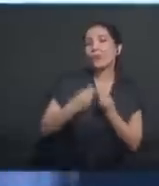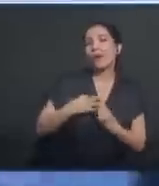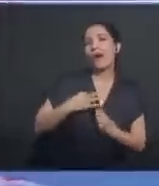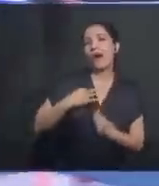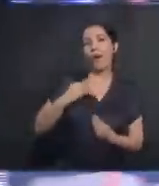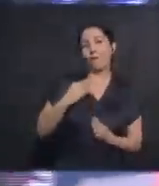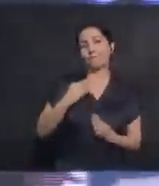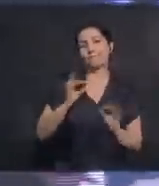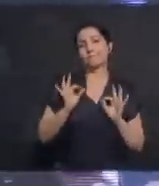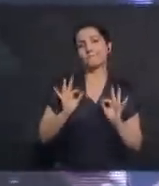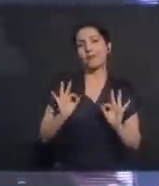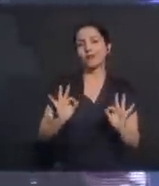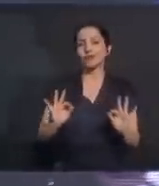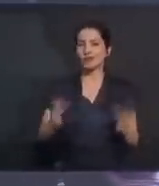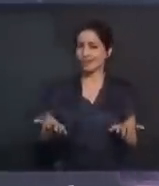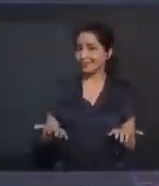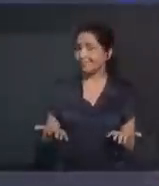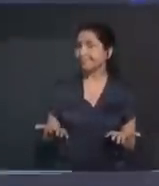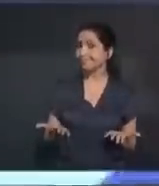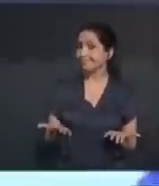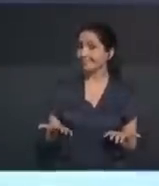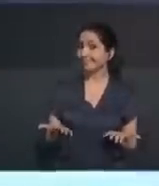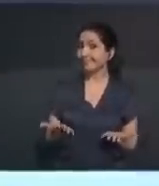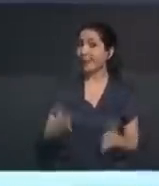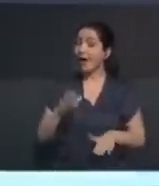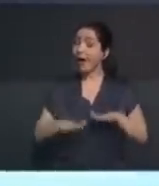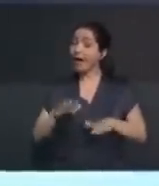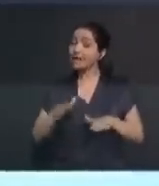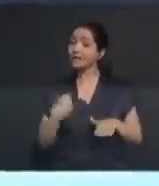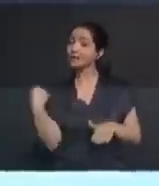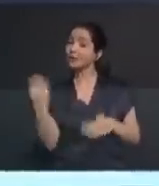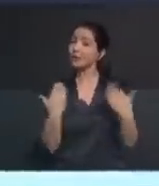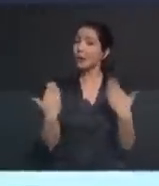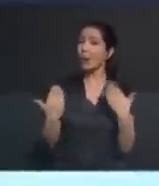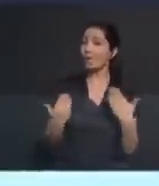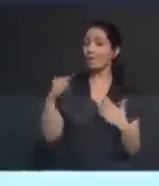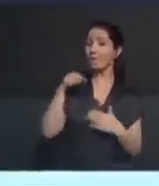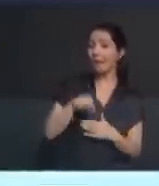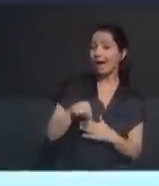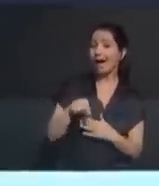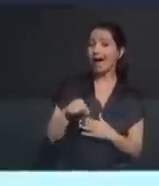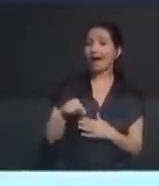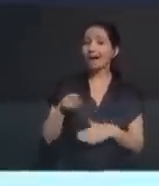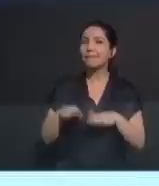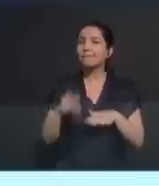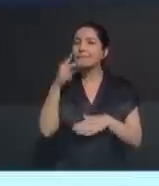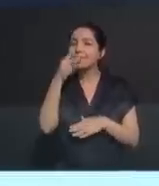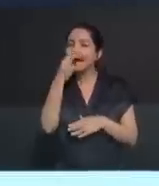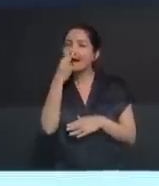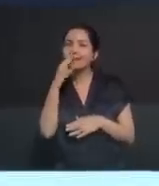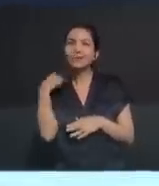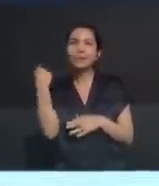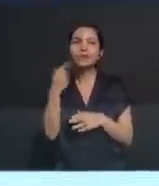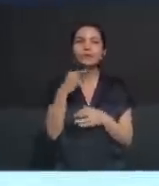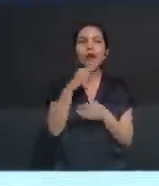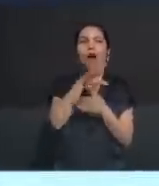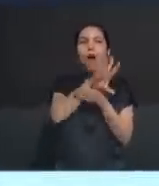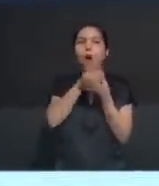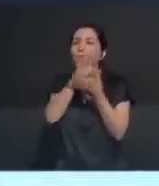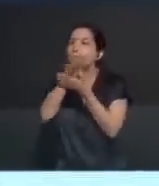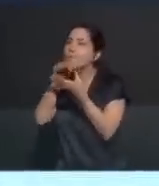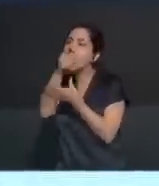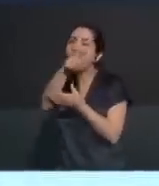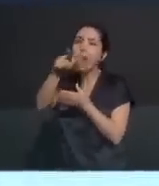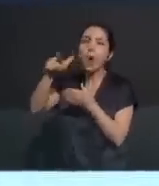tinham. Quantas vezes a minha fidelidade e a sua não acaba exatamente quando a gente olha para a vida de alguém e vê uma